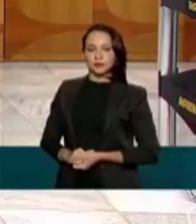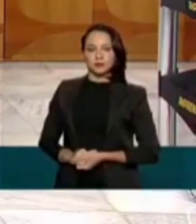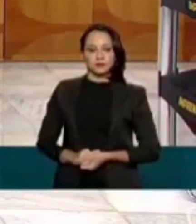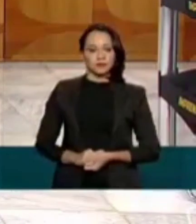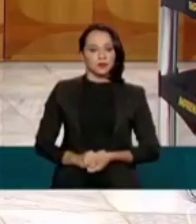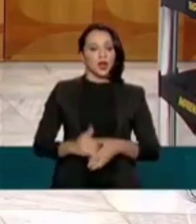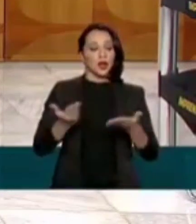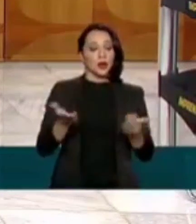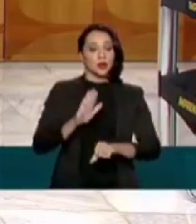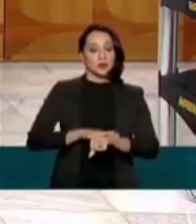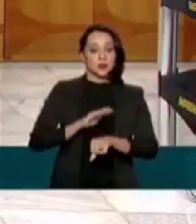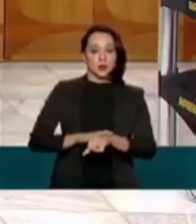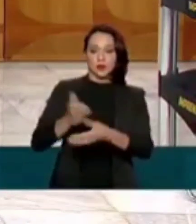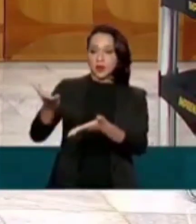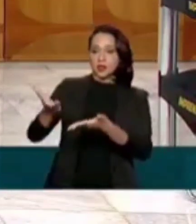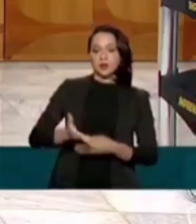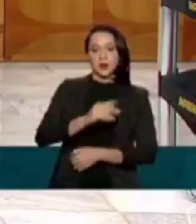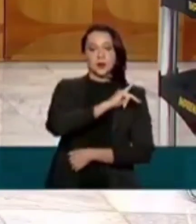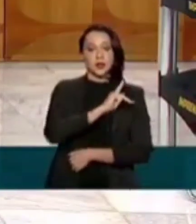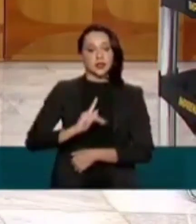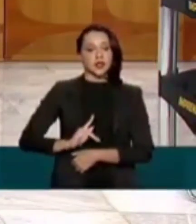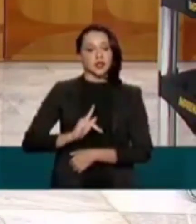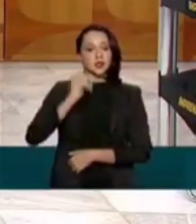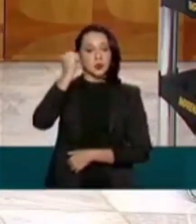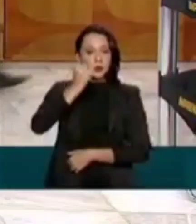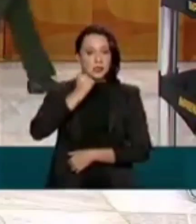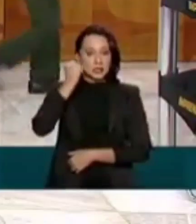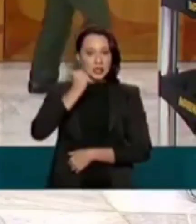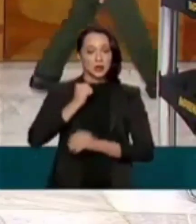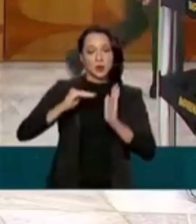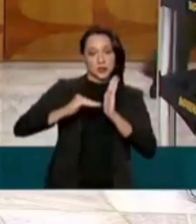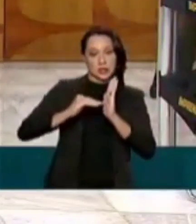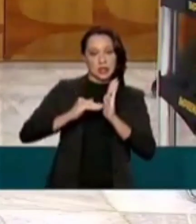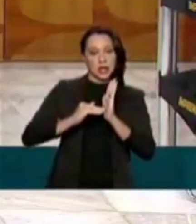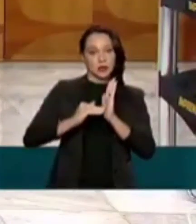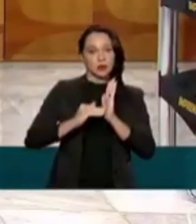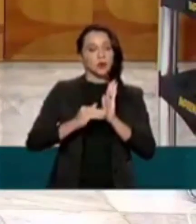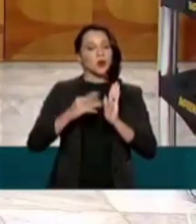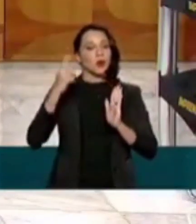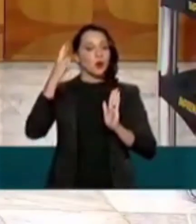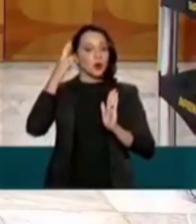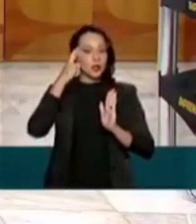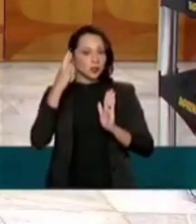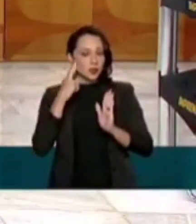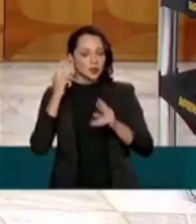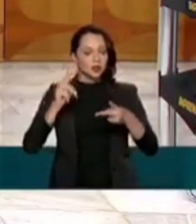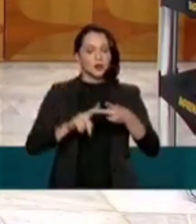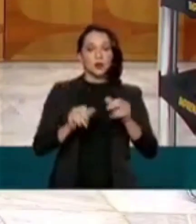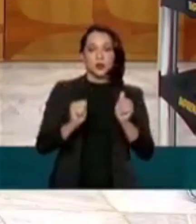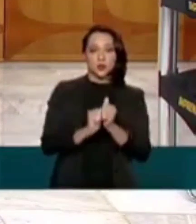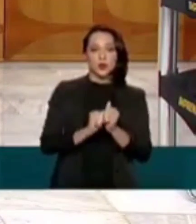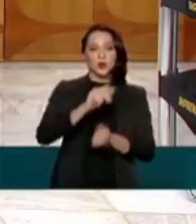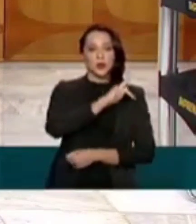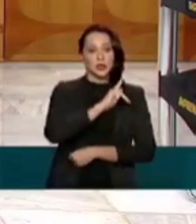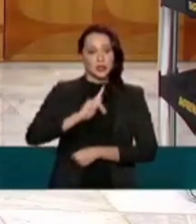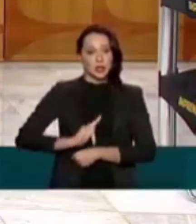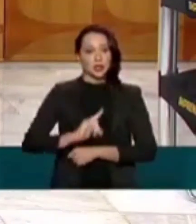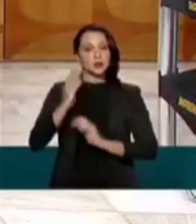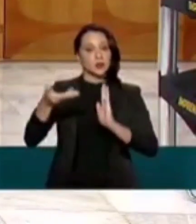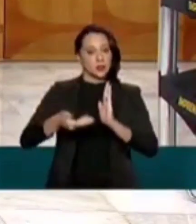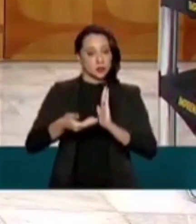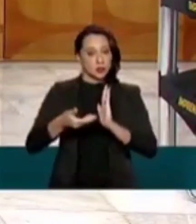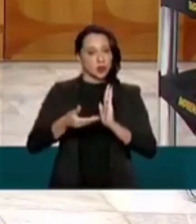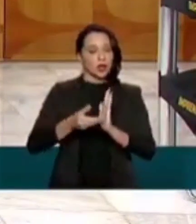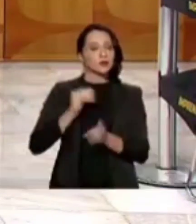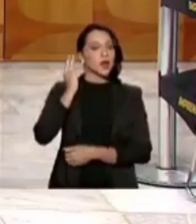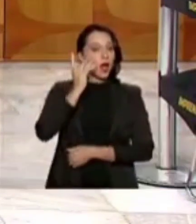Recebam neste momento o presidente do Senado Federal, Rodrigo Pacheco, e o presidente da Câmara dos Deputados, Arthur